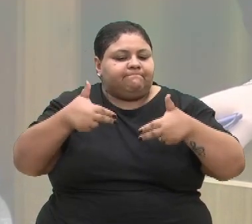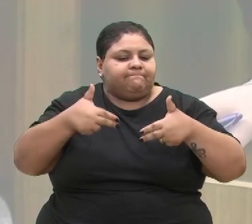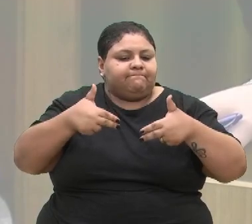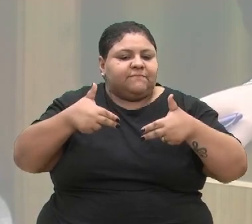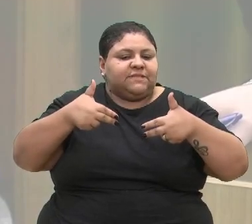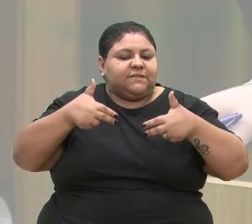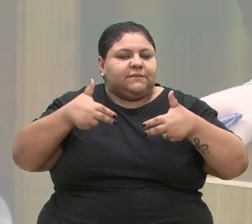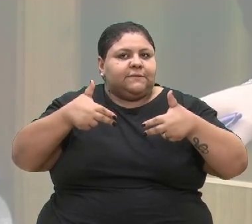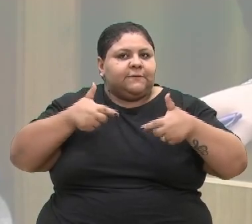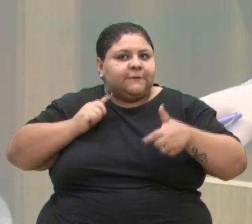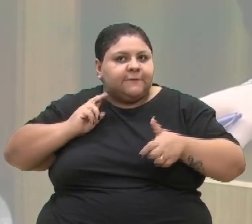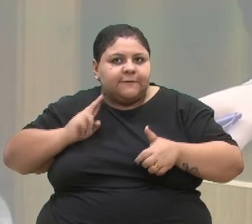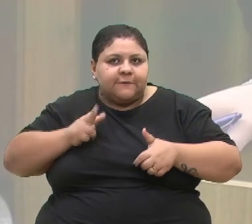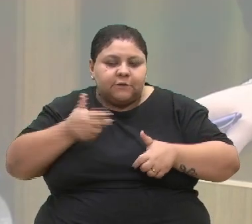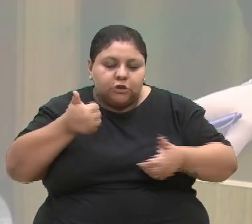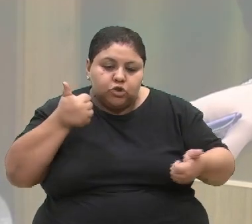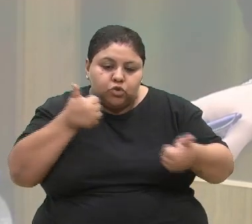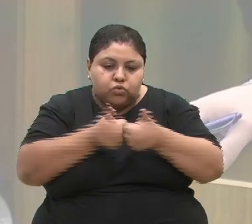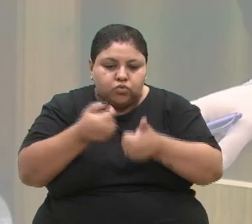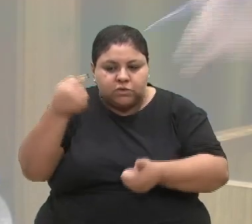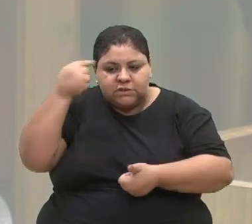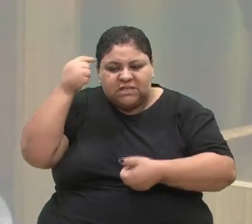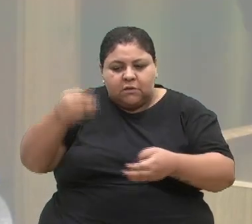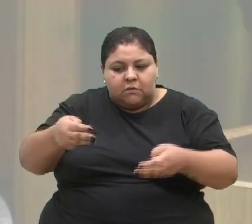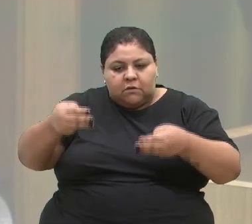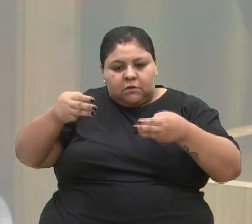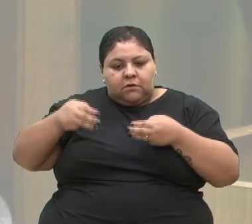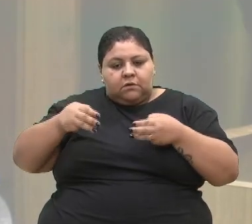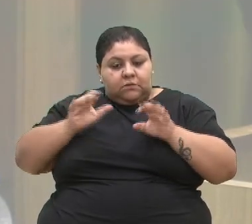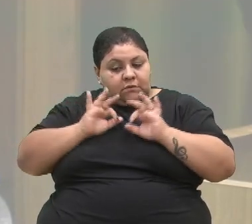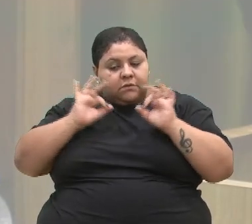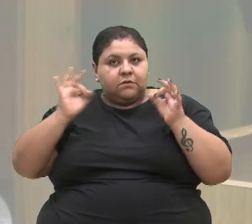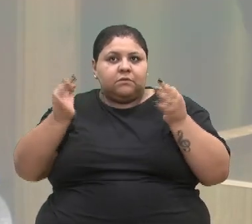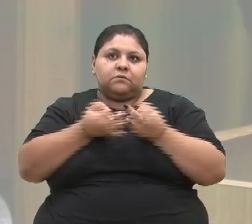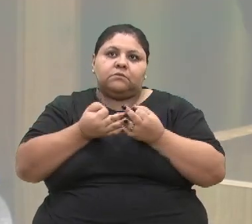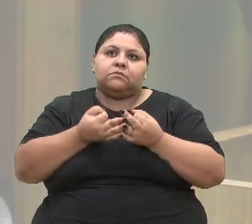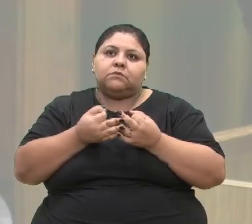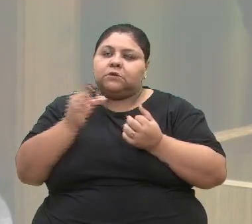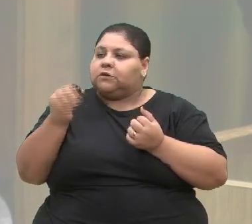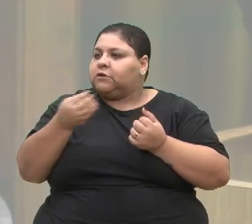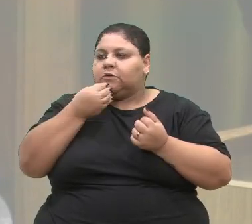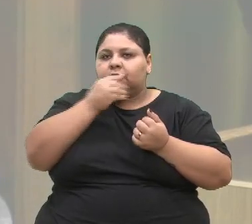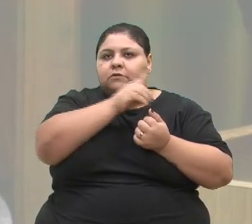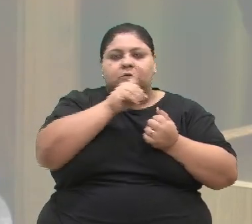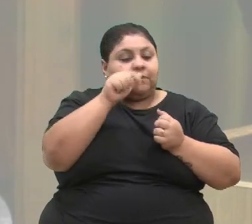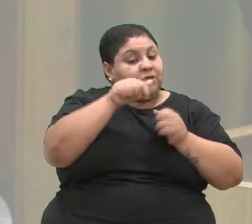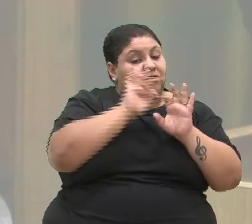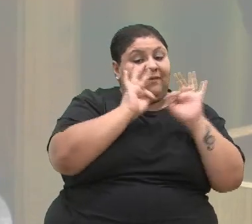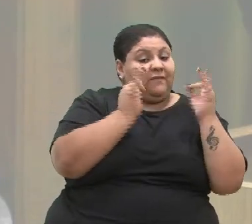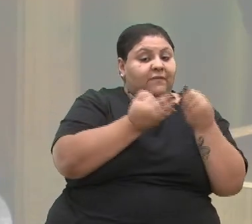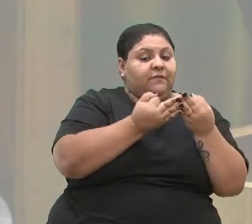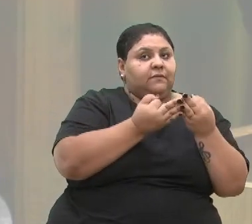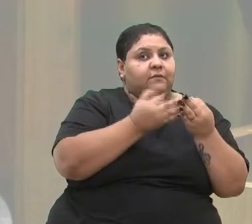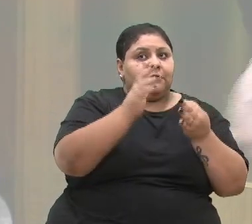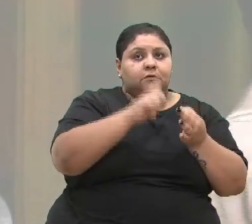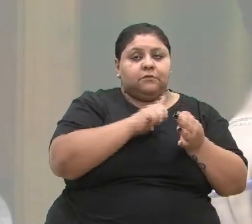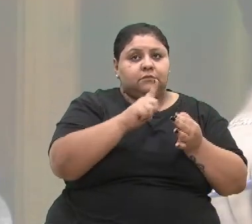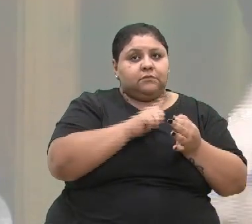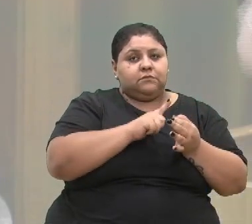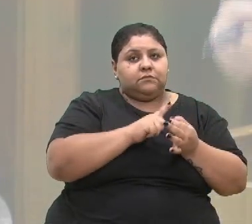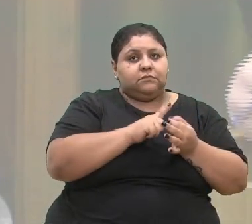aqui quero agradecer mais uma vez imensamente ao apoio de todos os vereadores e a mobilização... vereador. Já lhe concedo. E